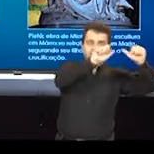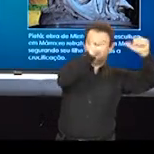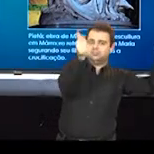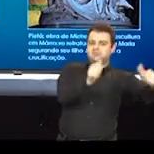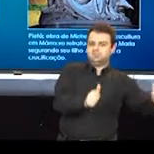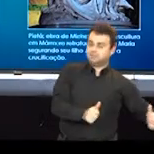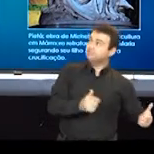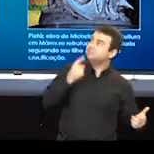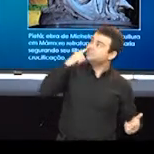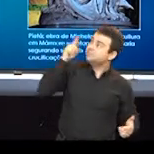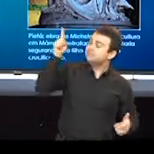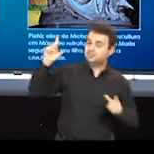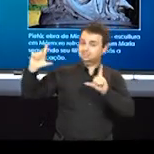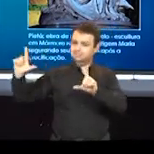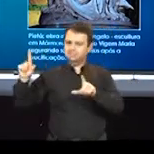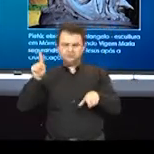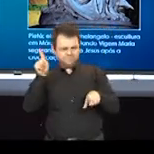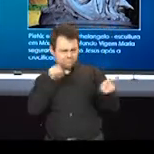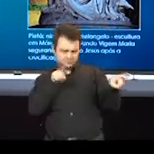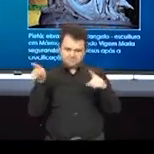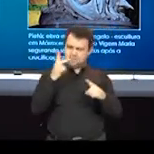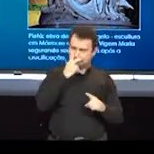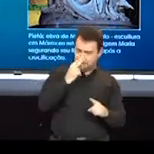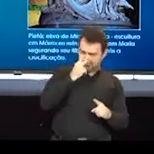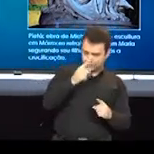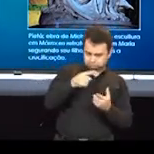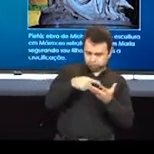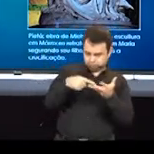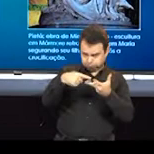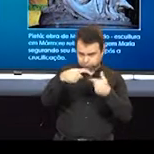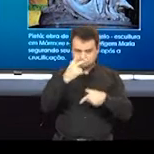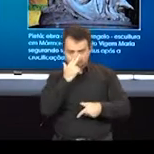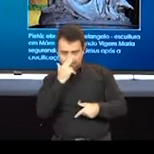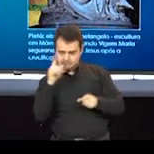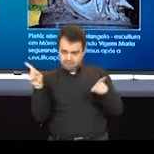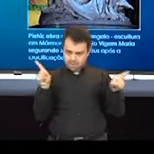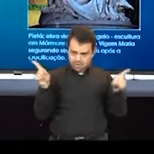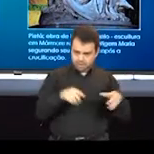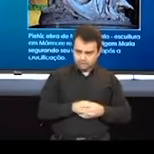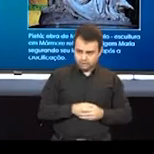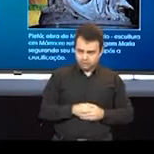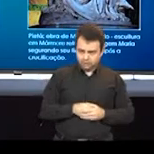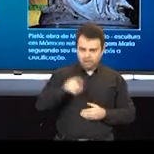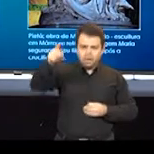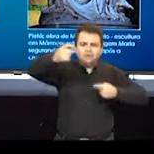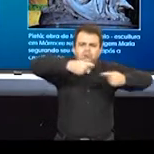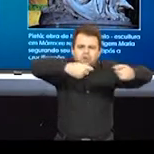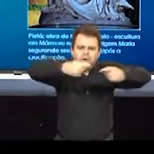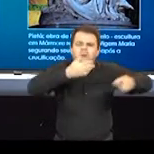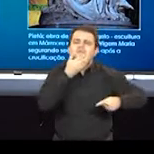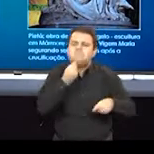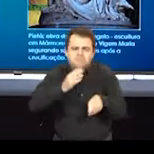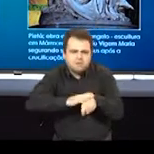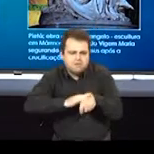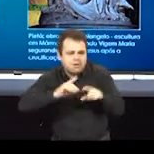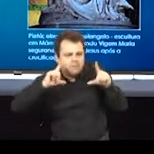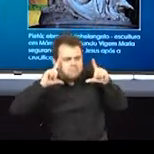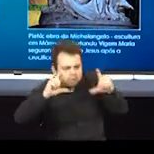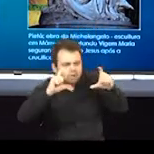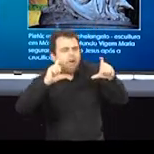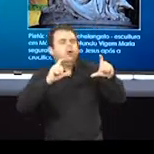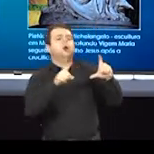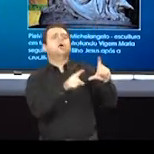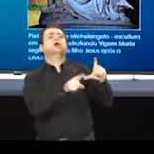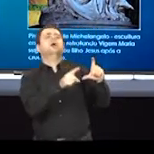é possível reconhecer algumas semelhanças entre elas? Será que quando esse cara tirou a foto, ele não percebeu ali uma